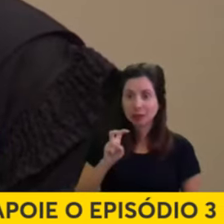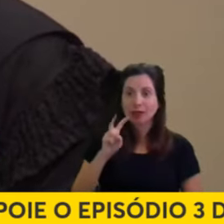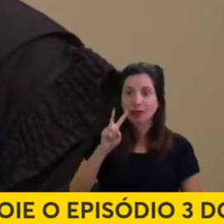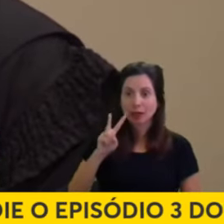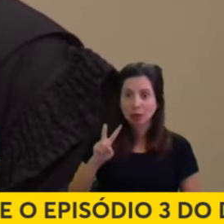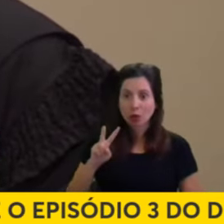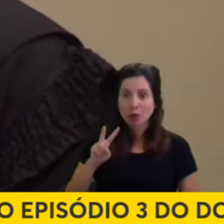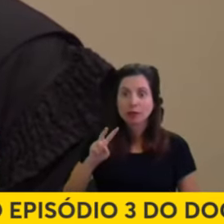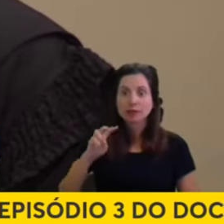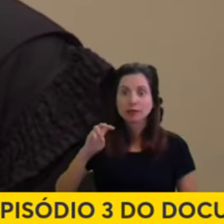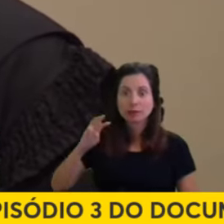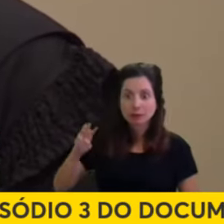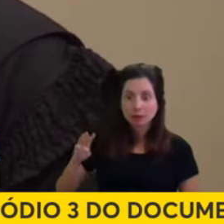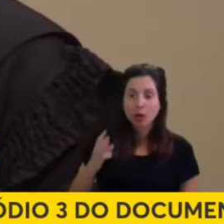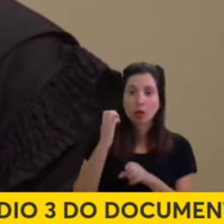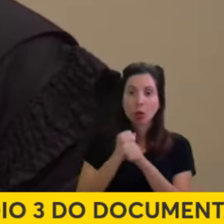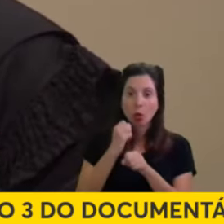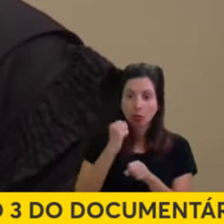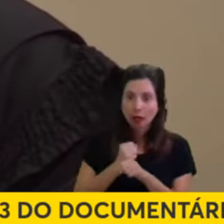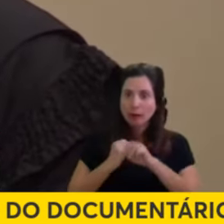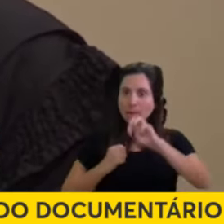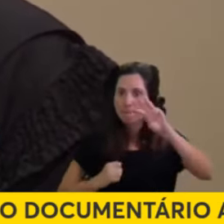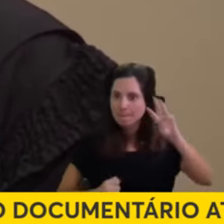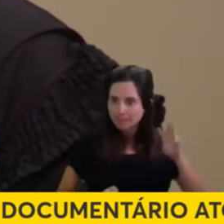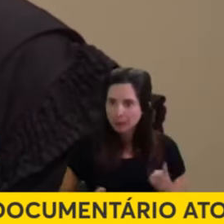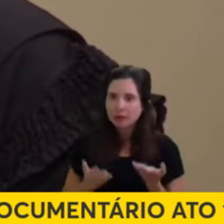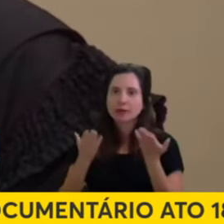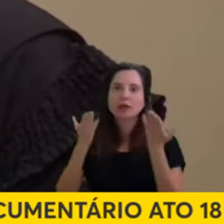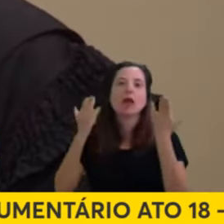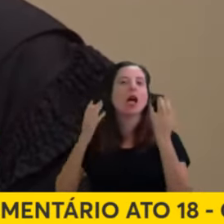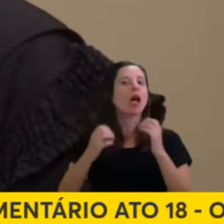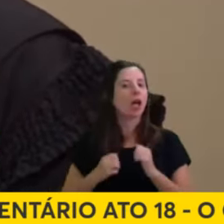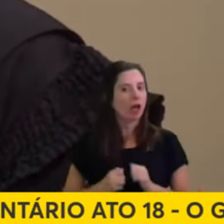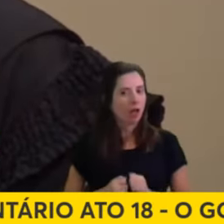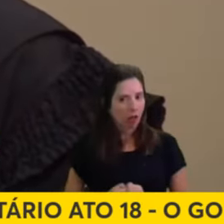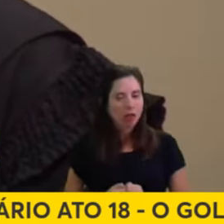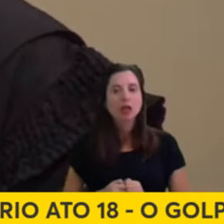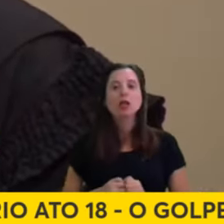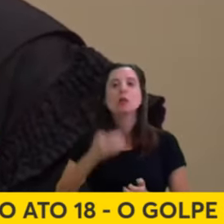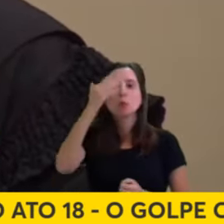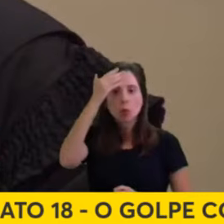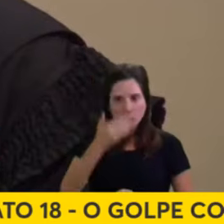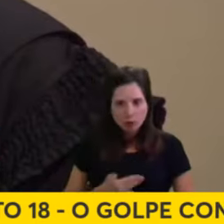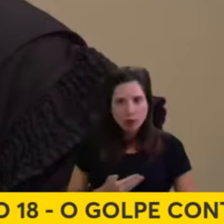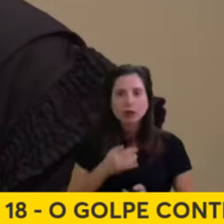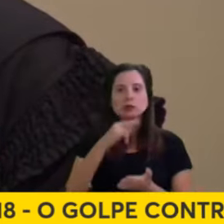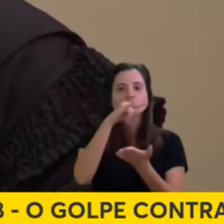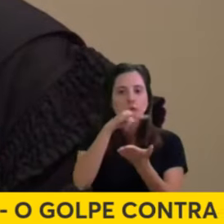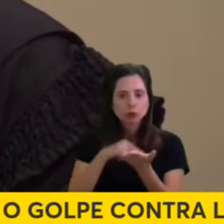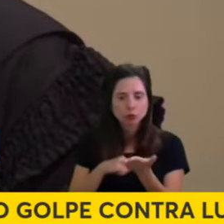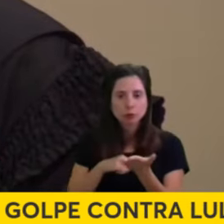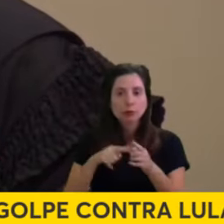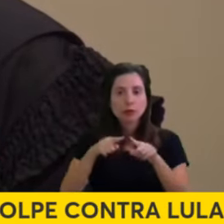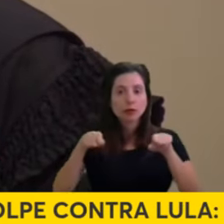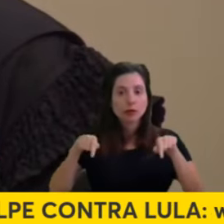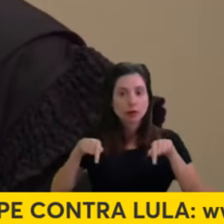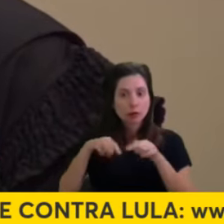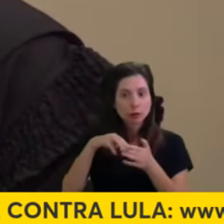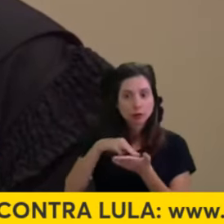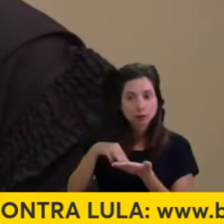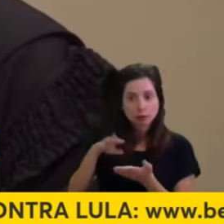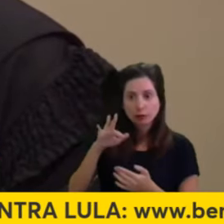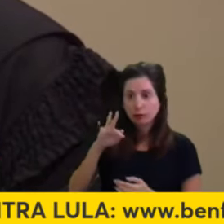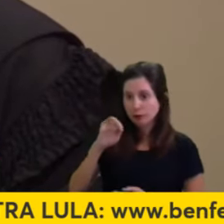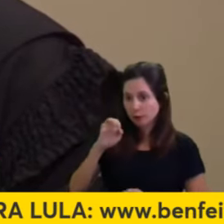totalizando R milhão deais é certo porque firmado na inicial e comprovado por documentos que o escritório do investigado feliz Felipe Cunha não